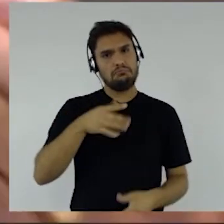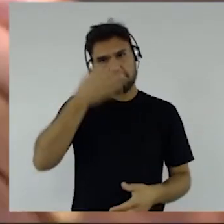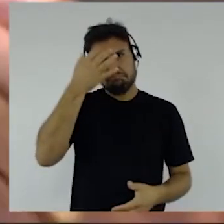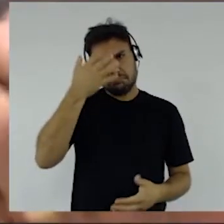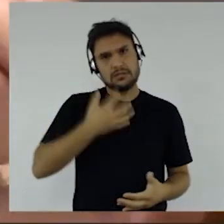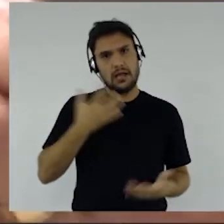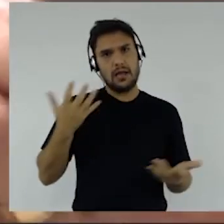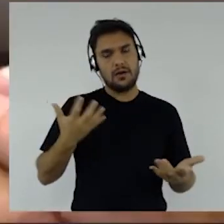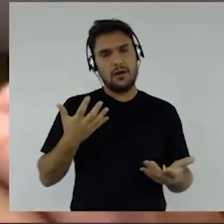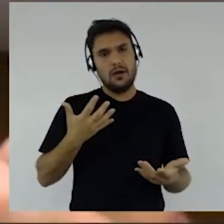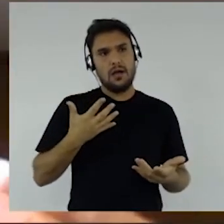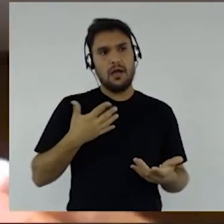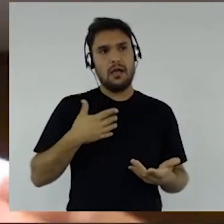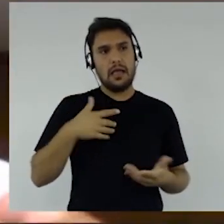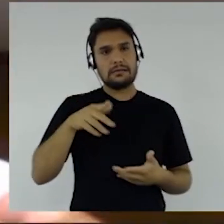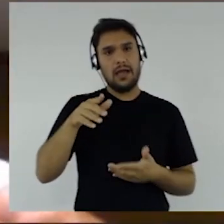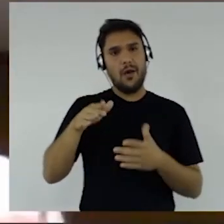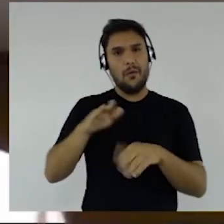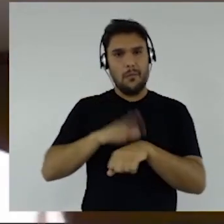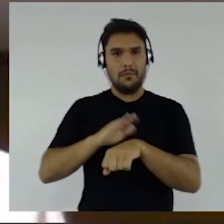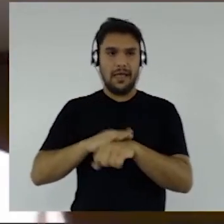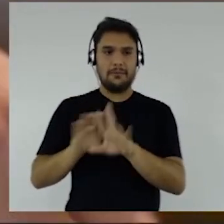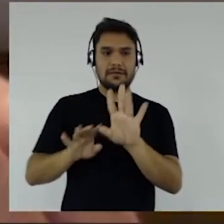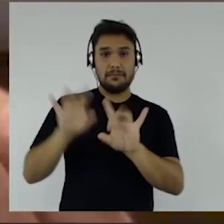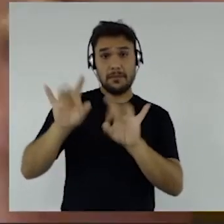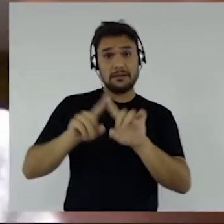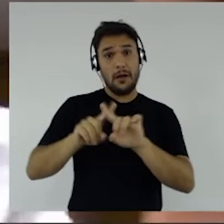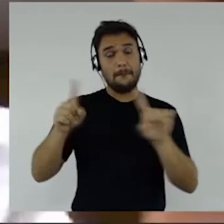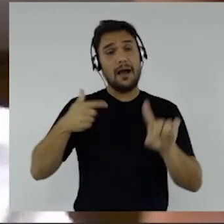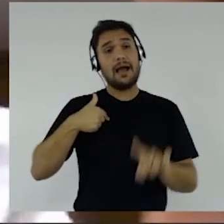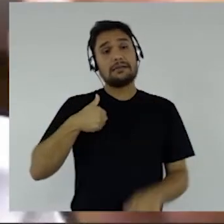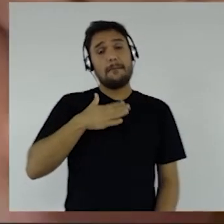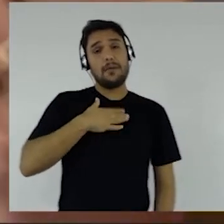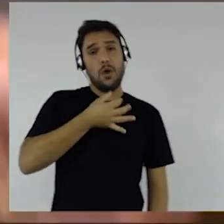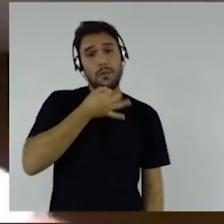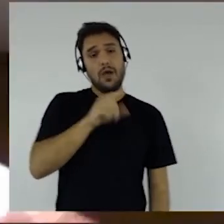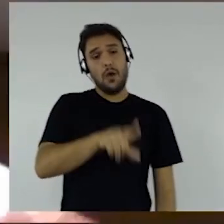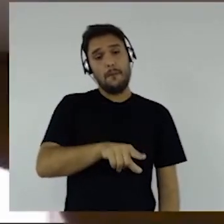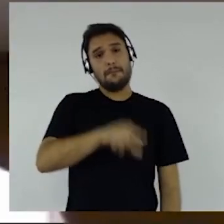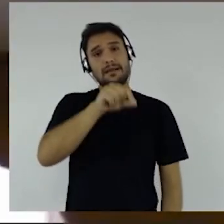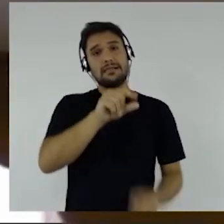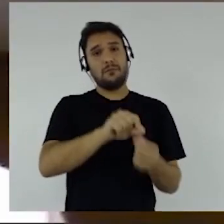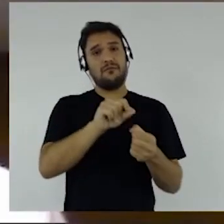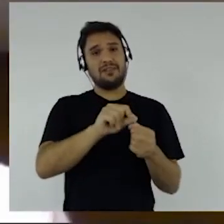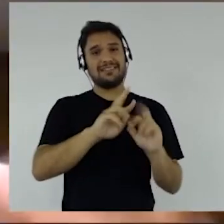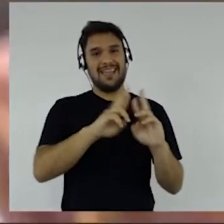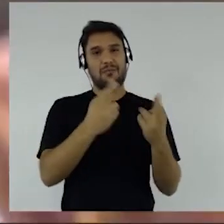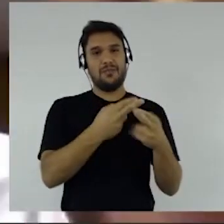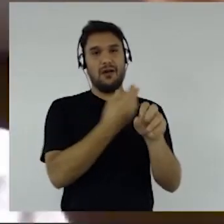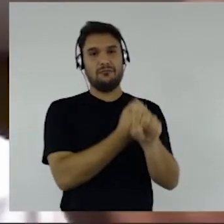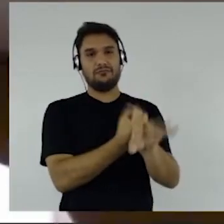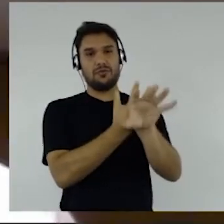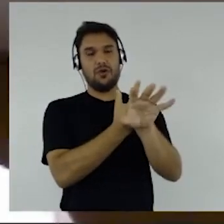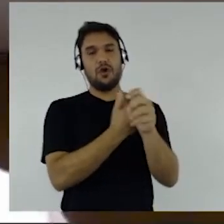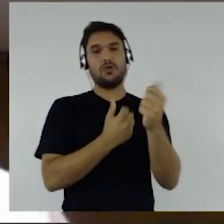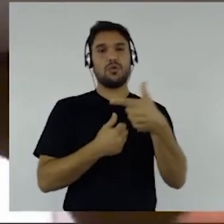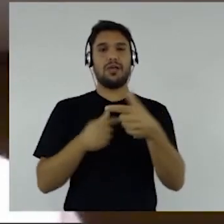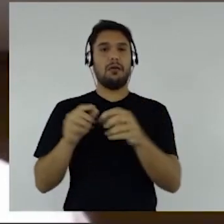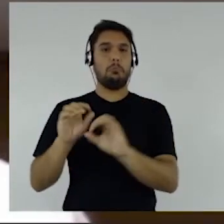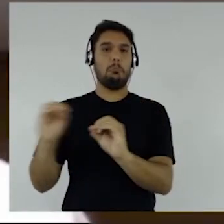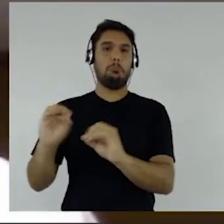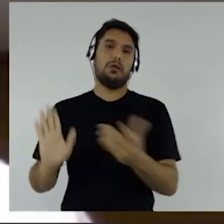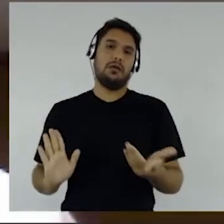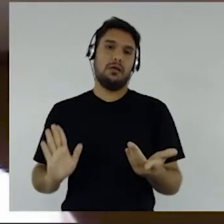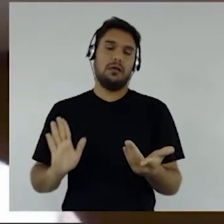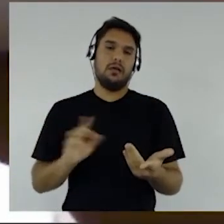por mais excepcional que seja, eu confesso que eu prefiro fazer por videoconferência do que não fazer. E é o que